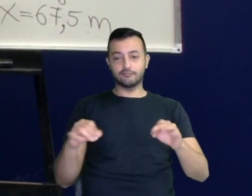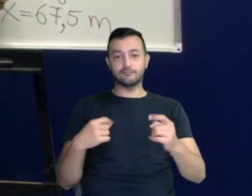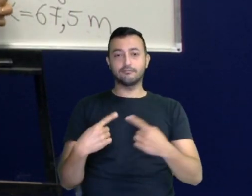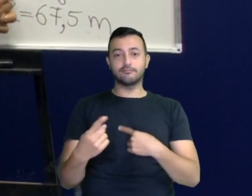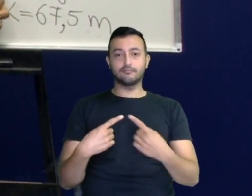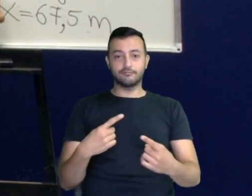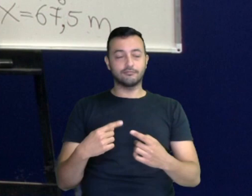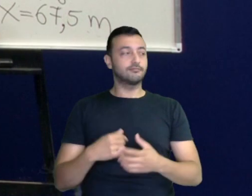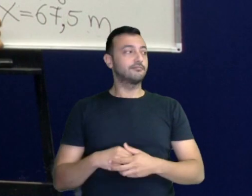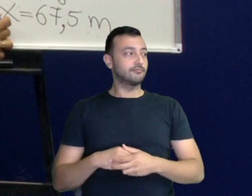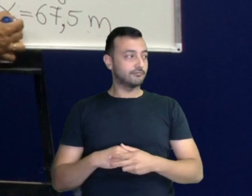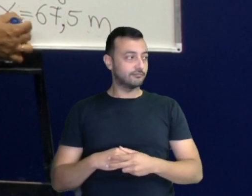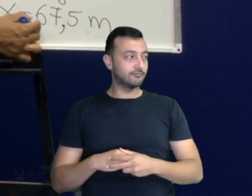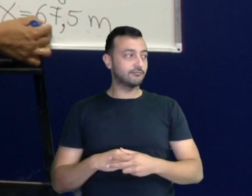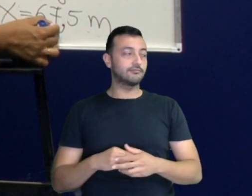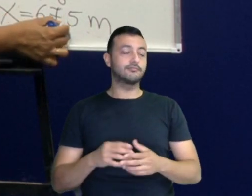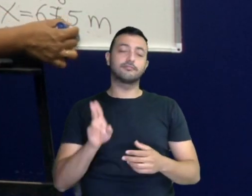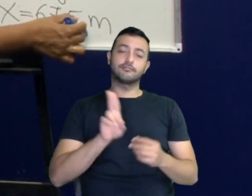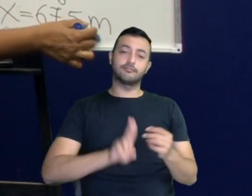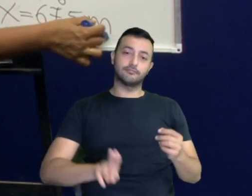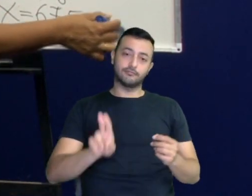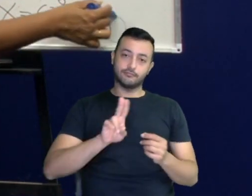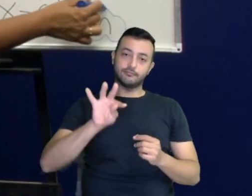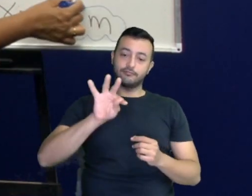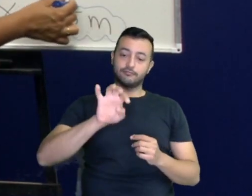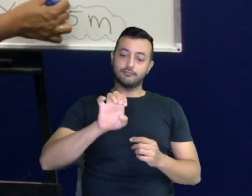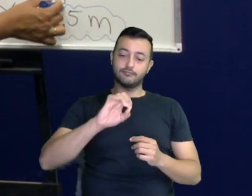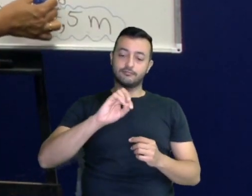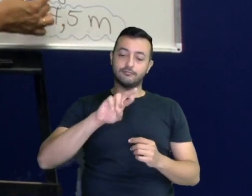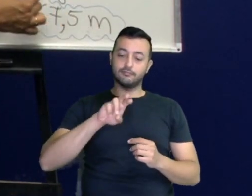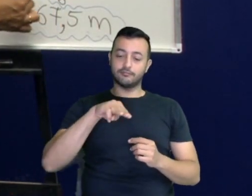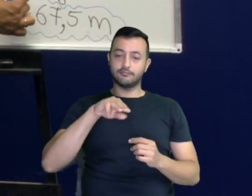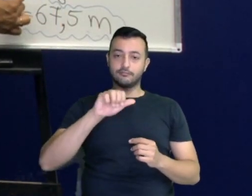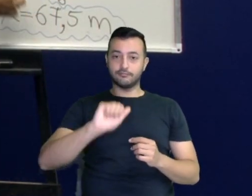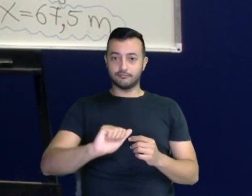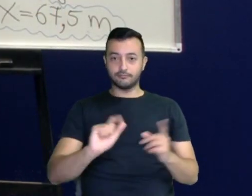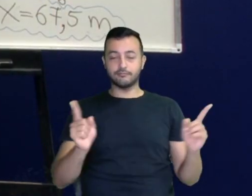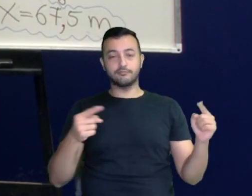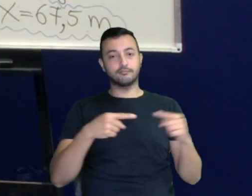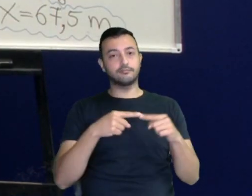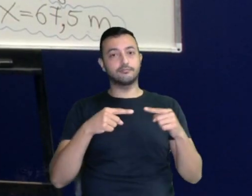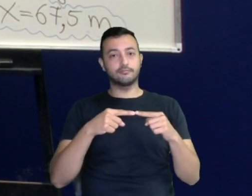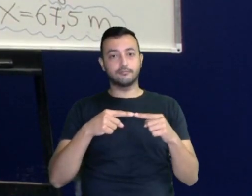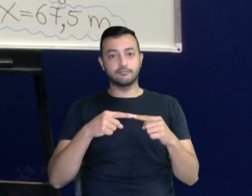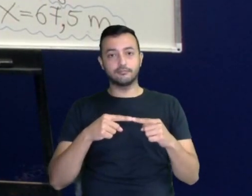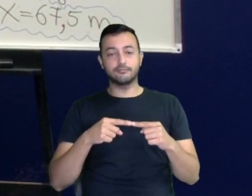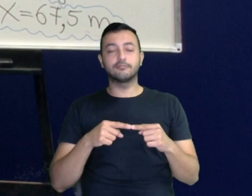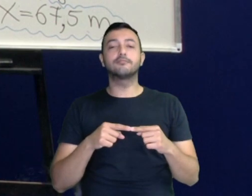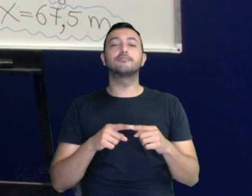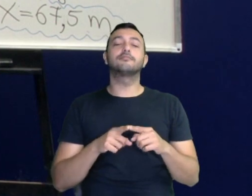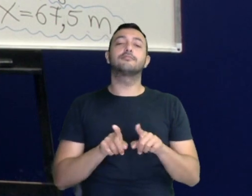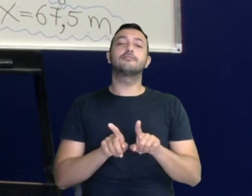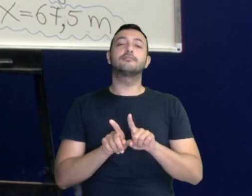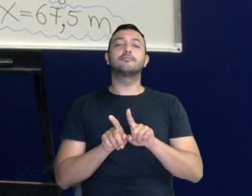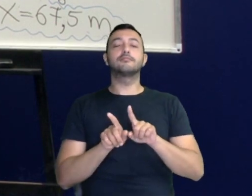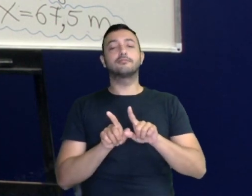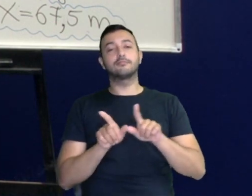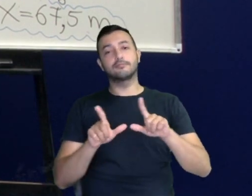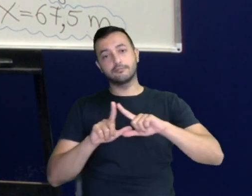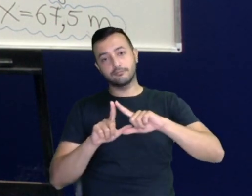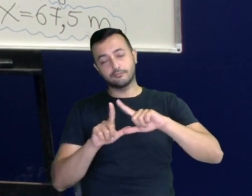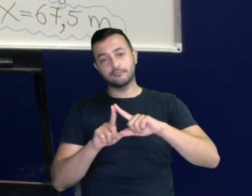avenida de baixo. Tá? A gente usou o teorema de Tales, aplicado aqui, semelhança de triângulos também,